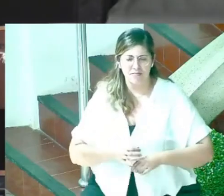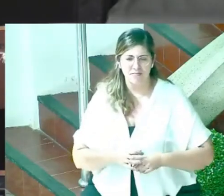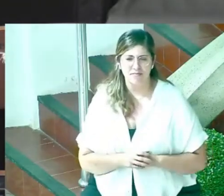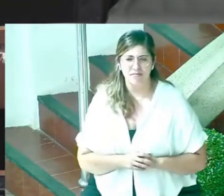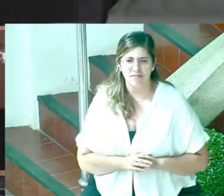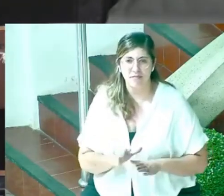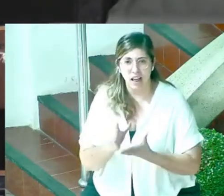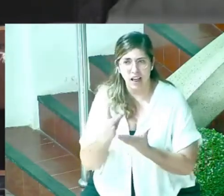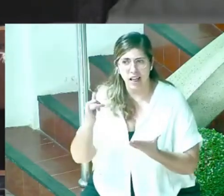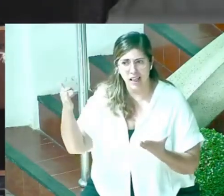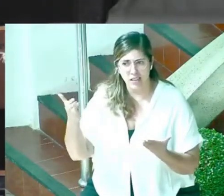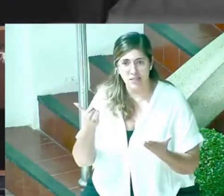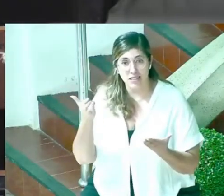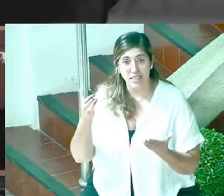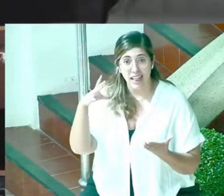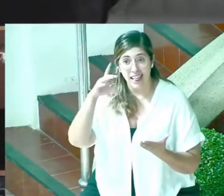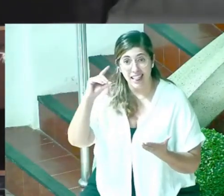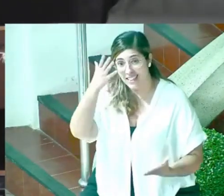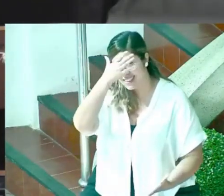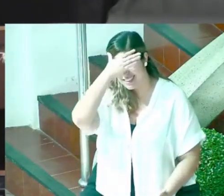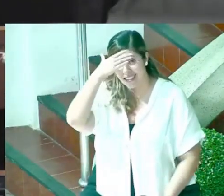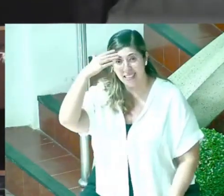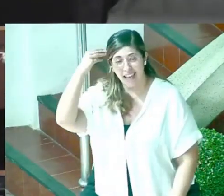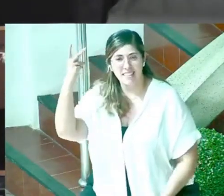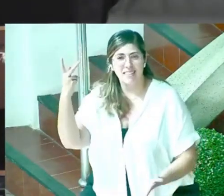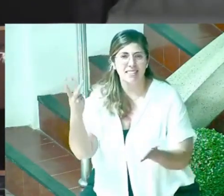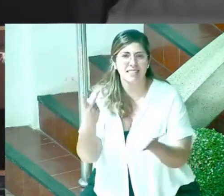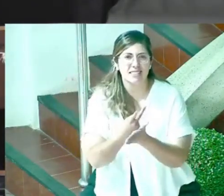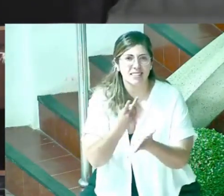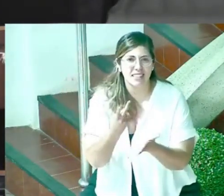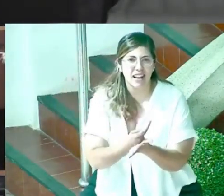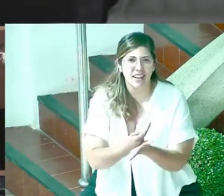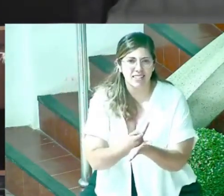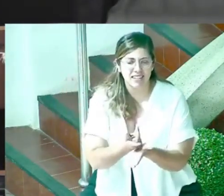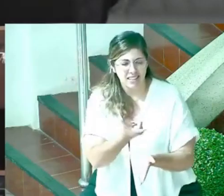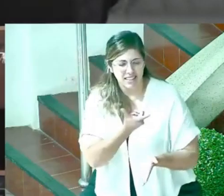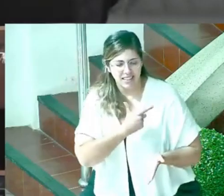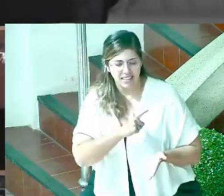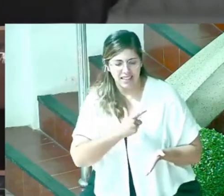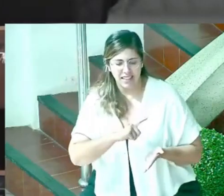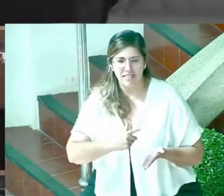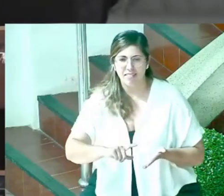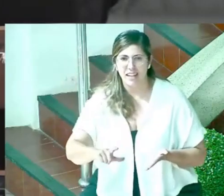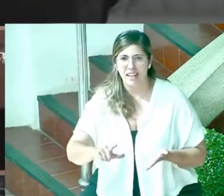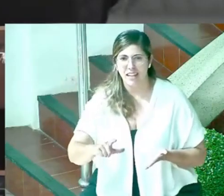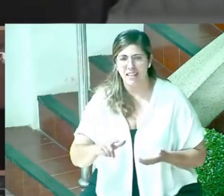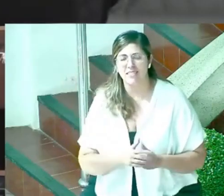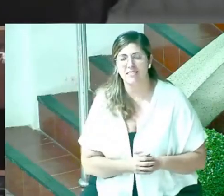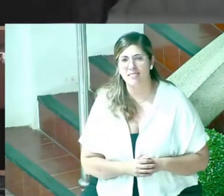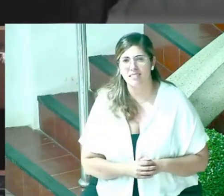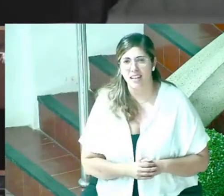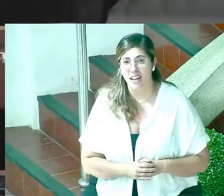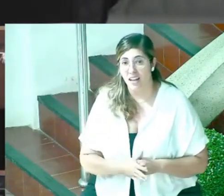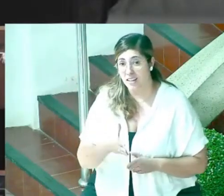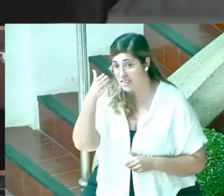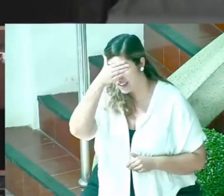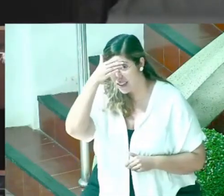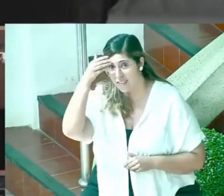Assim como Deus anulou a impagável dívida de cada um de nós, que cada um de nós